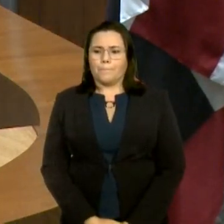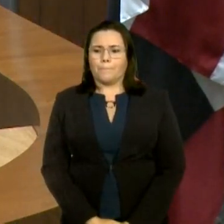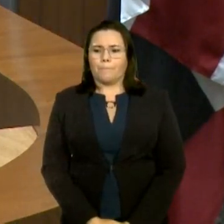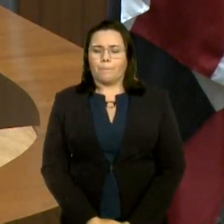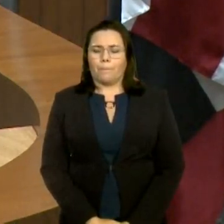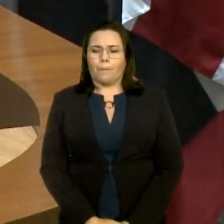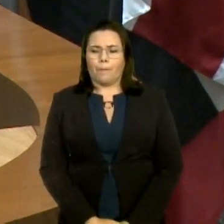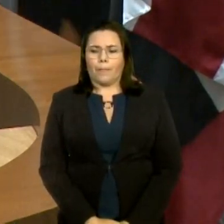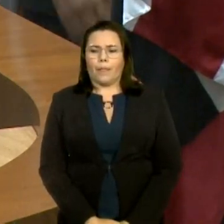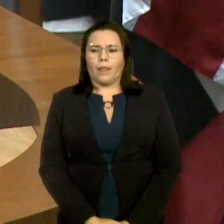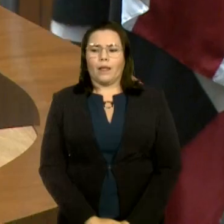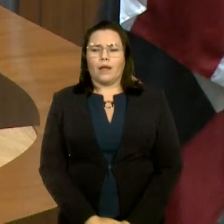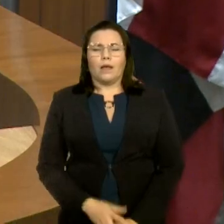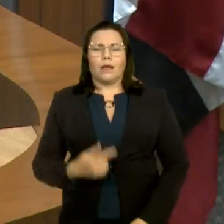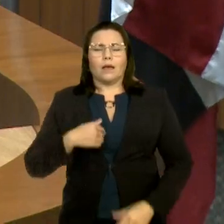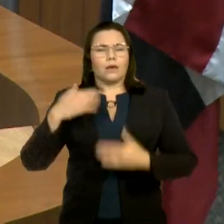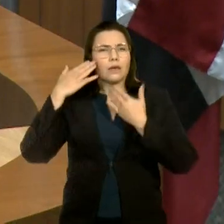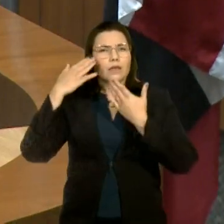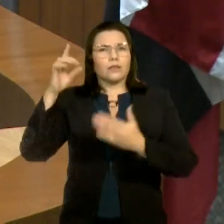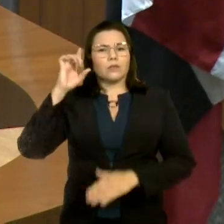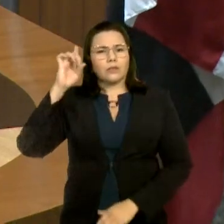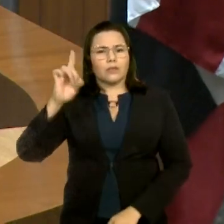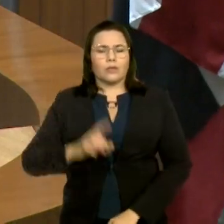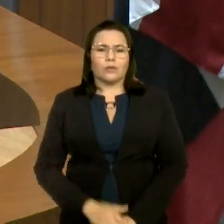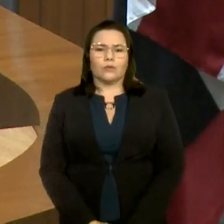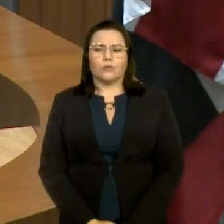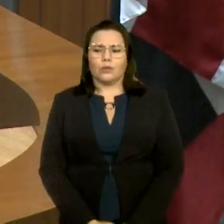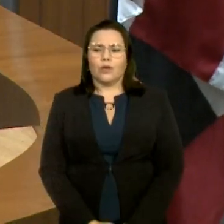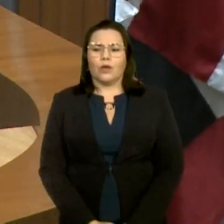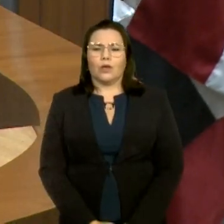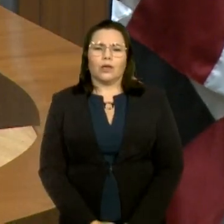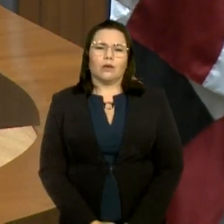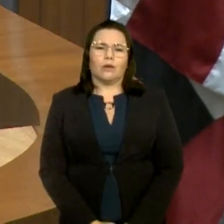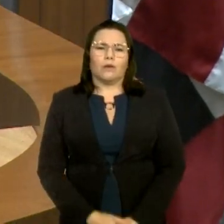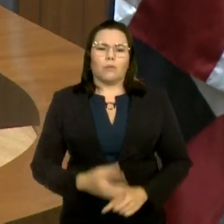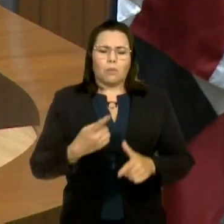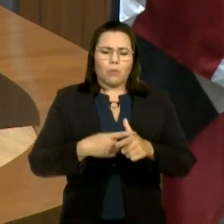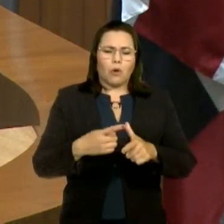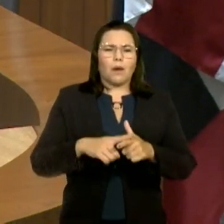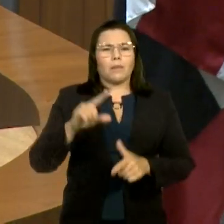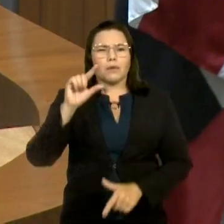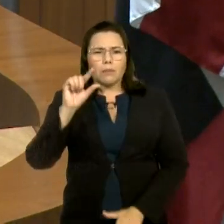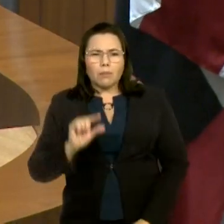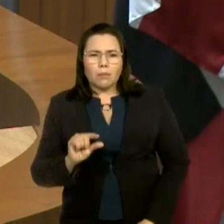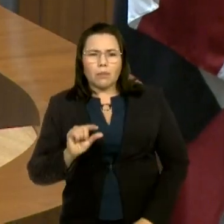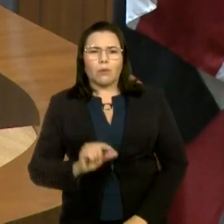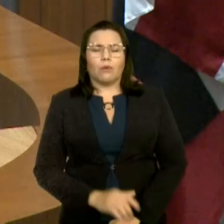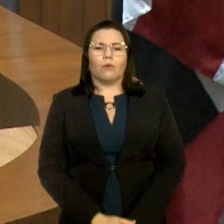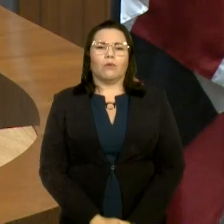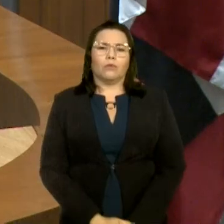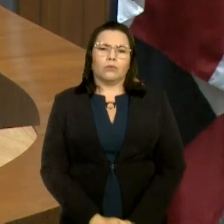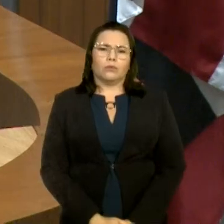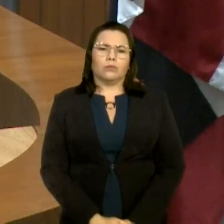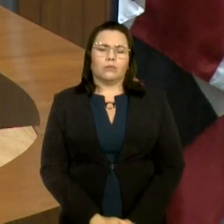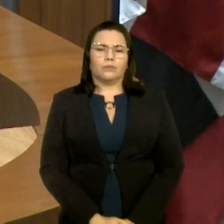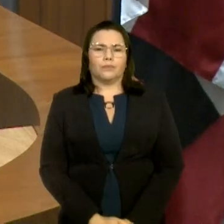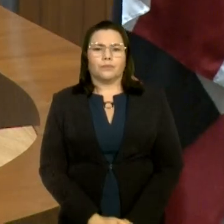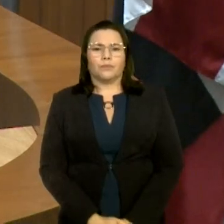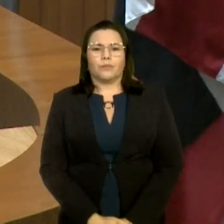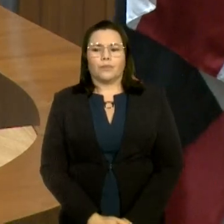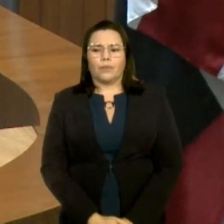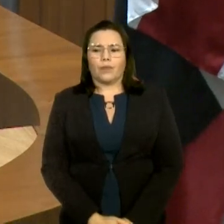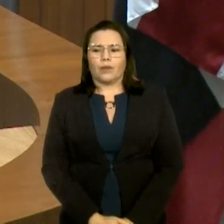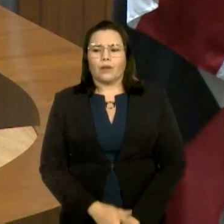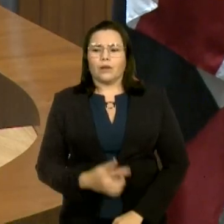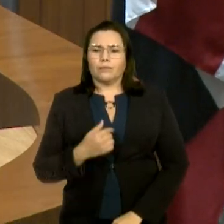que transcorreu com poucos problemas com poucos com poucos incidentes e finaliza esse